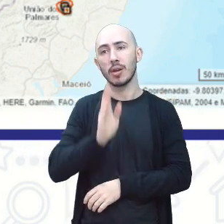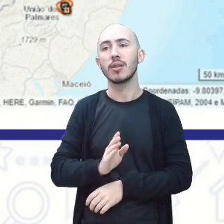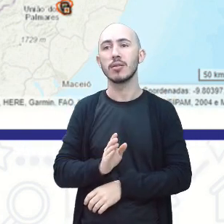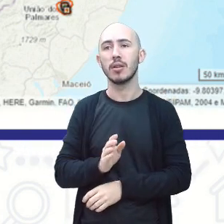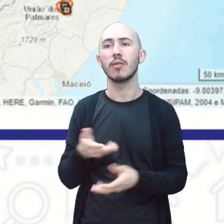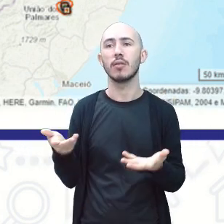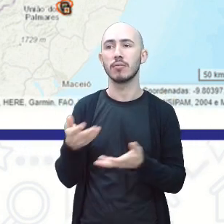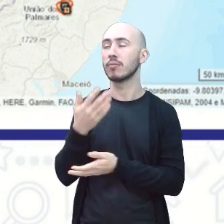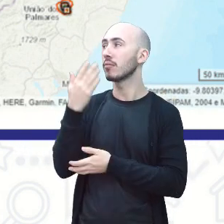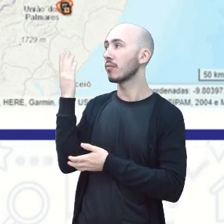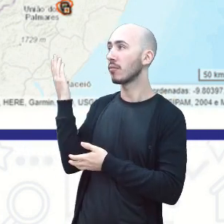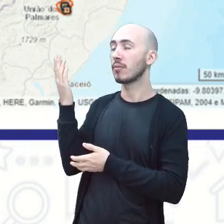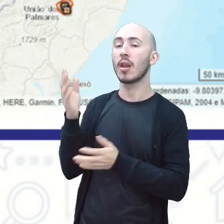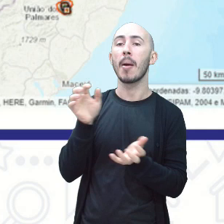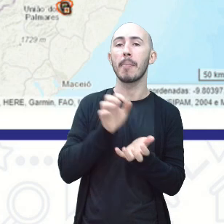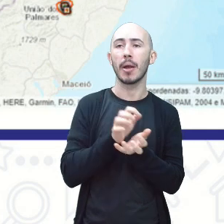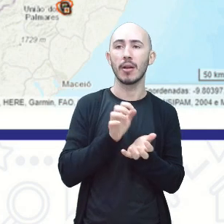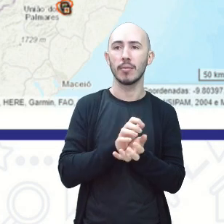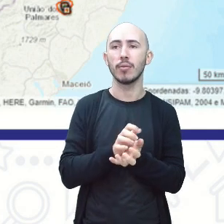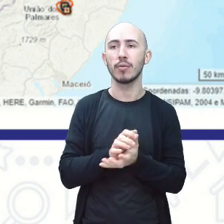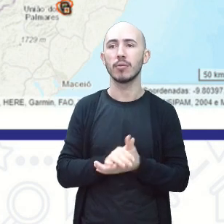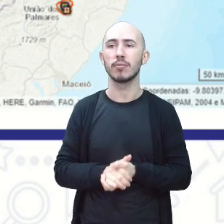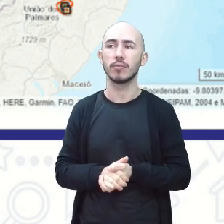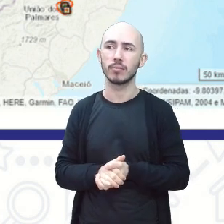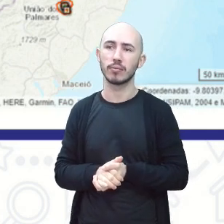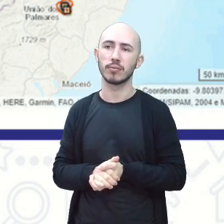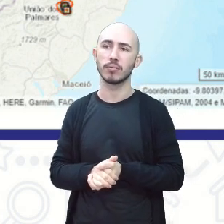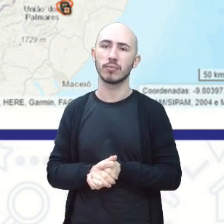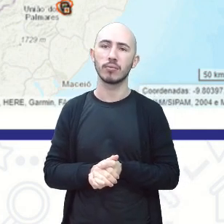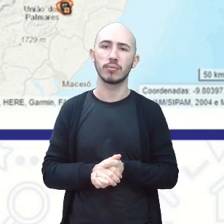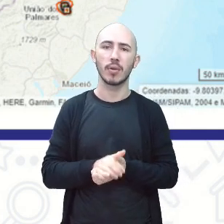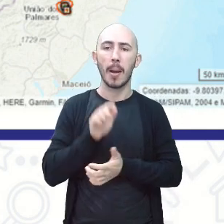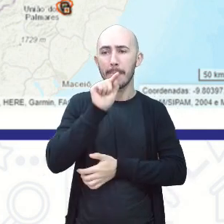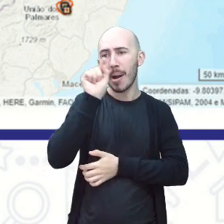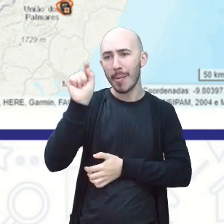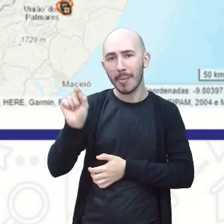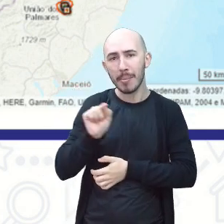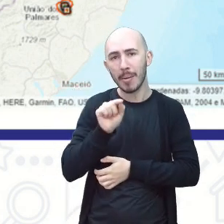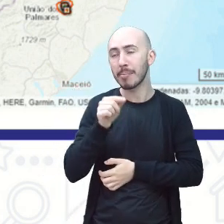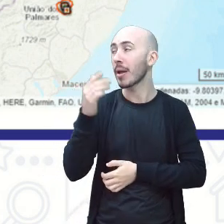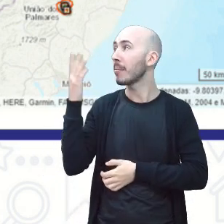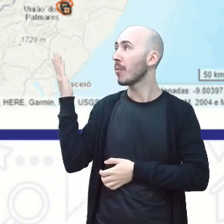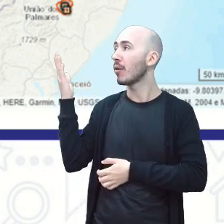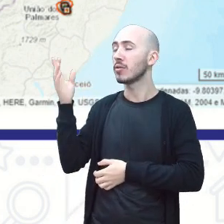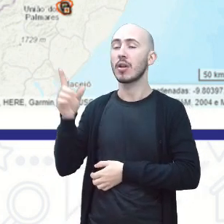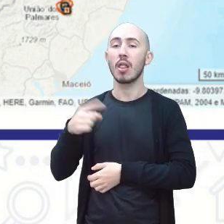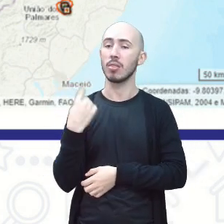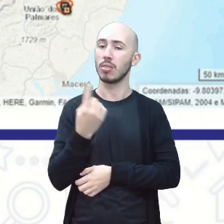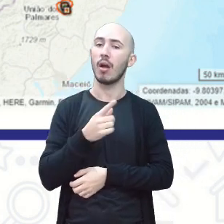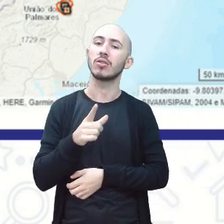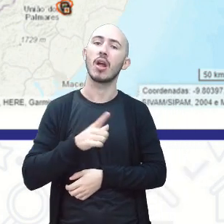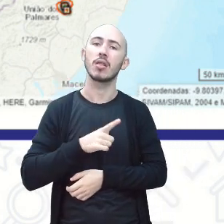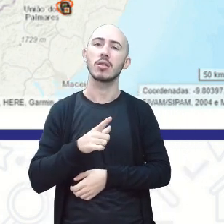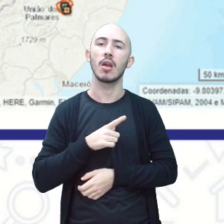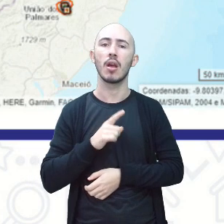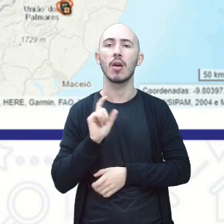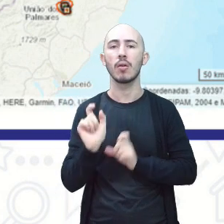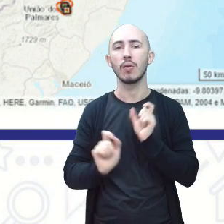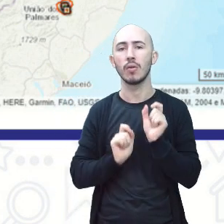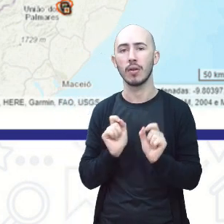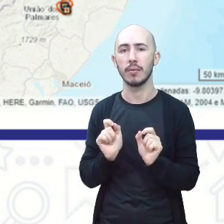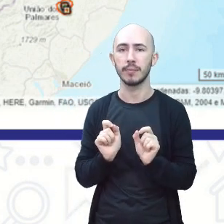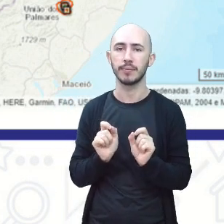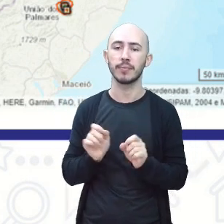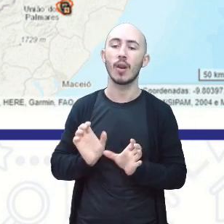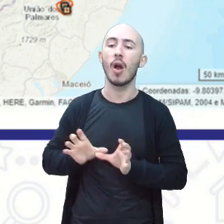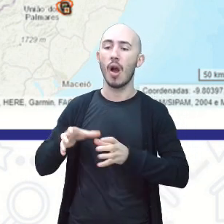vai para o mapa de Pernambuco, ó, todos esses pontos que estão aqui são pontos, né, onde nós temos etnias,